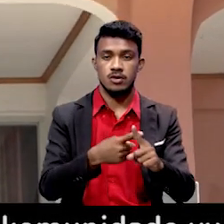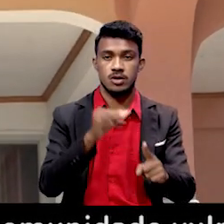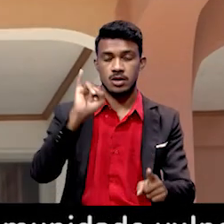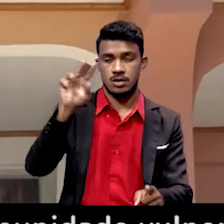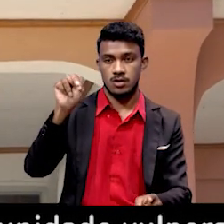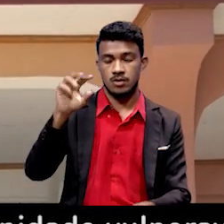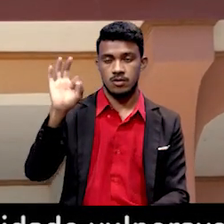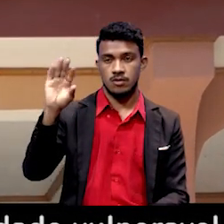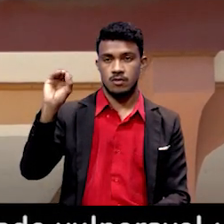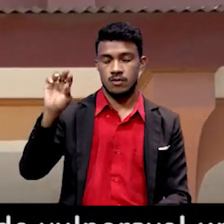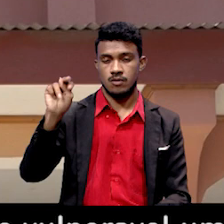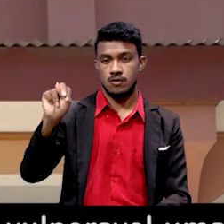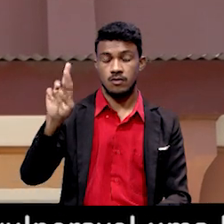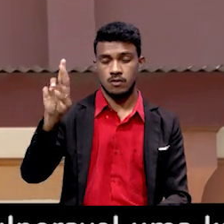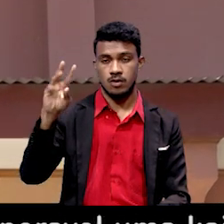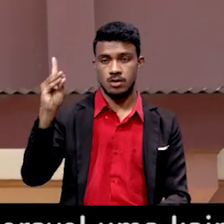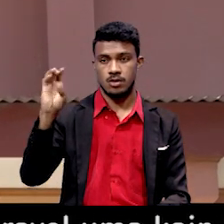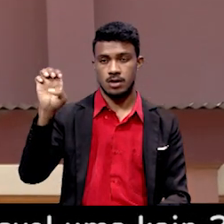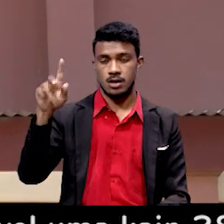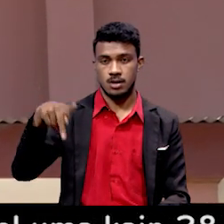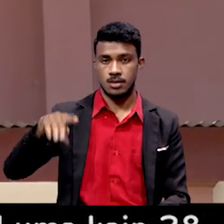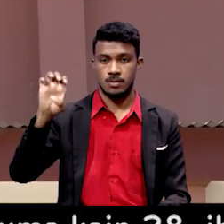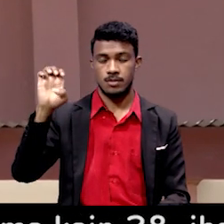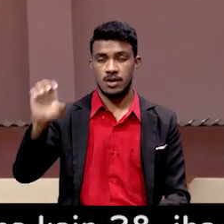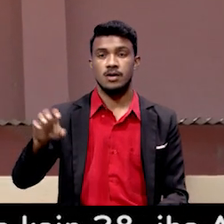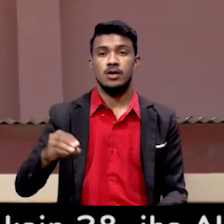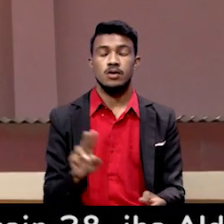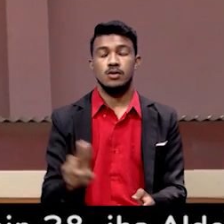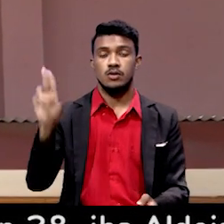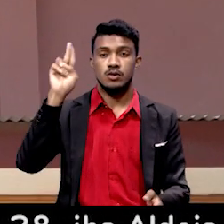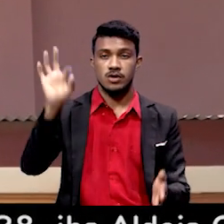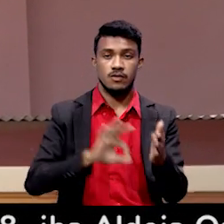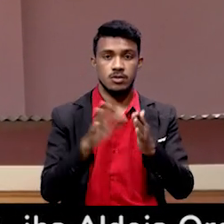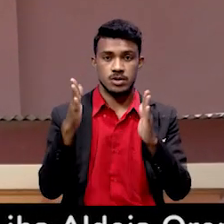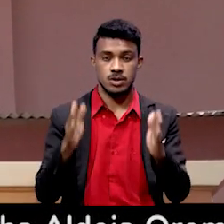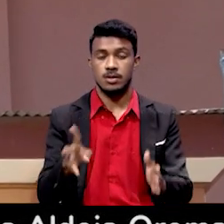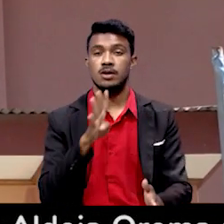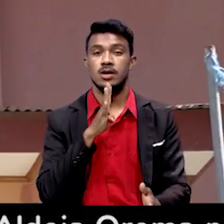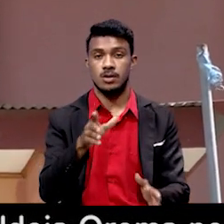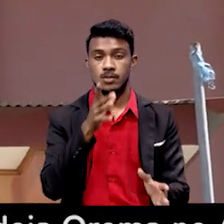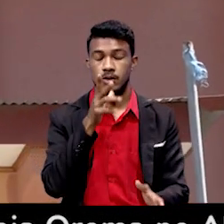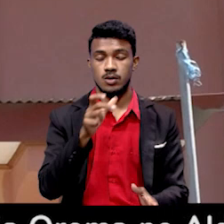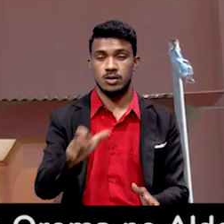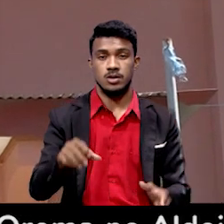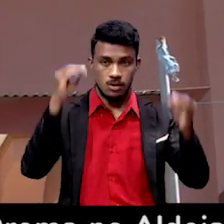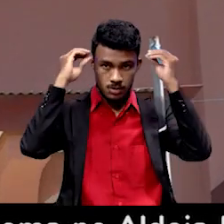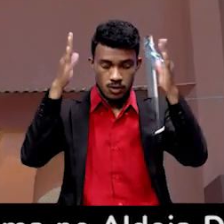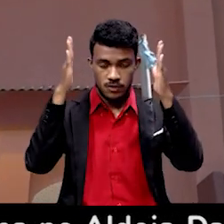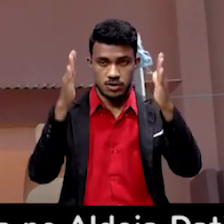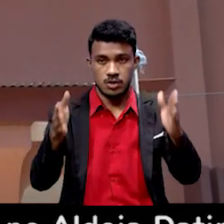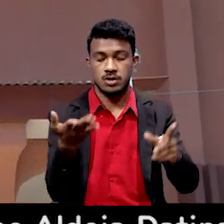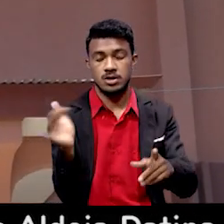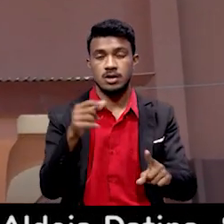tempo nebe usa ba iha formação ba lia em português ne, mínimo tebes, tamba professor Sira, usa tempo